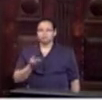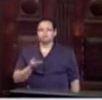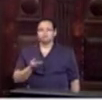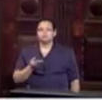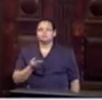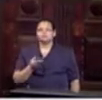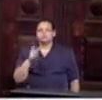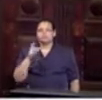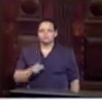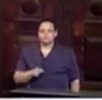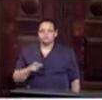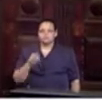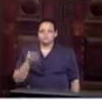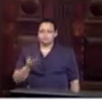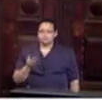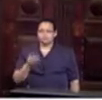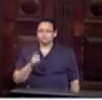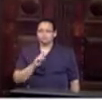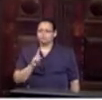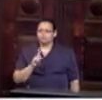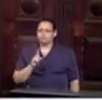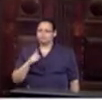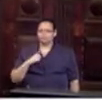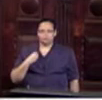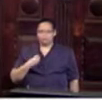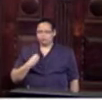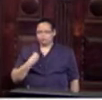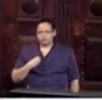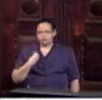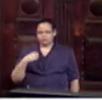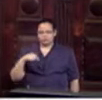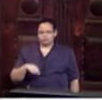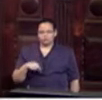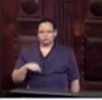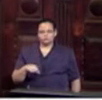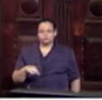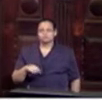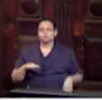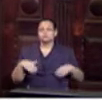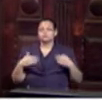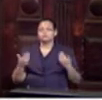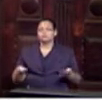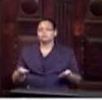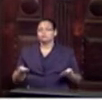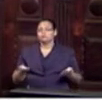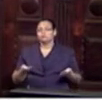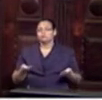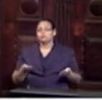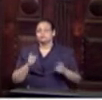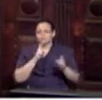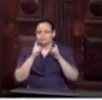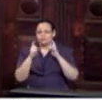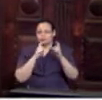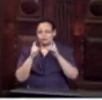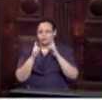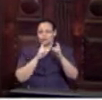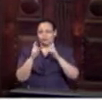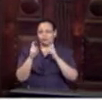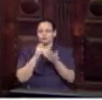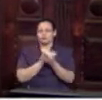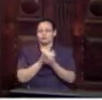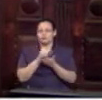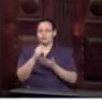Excelência não estava aqui na casa quando esse debate foi